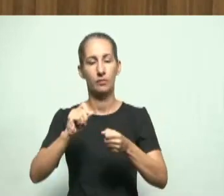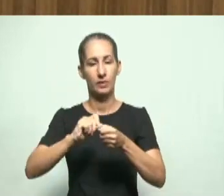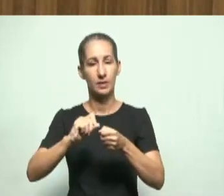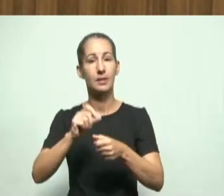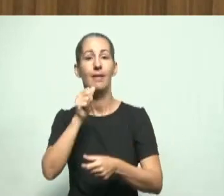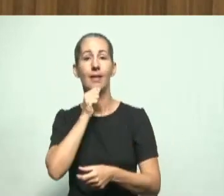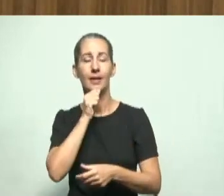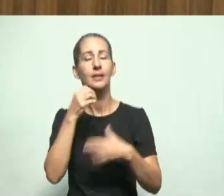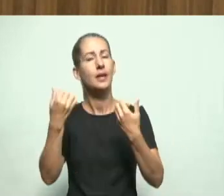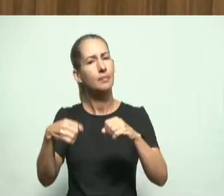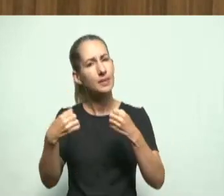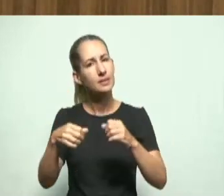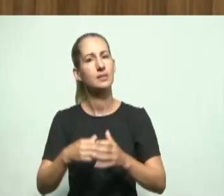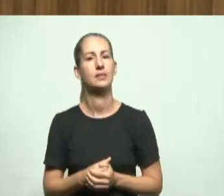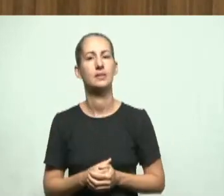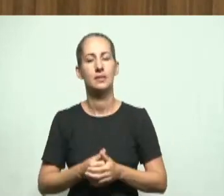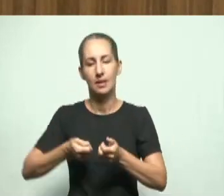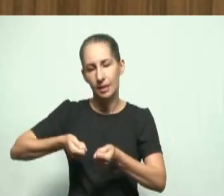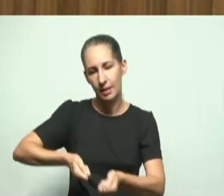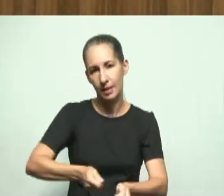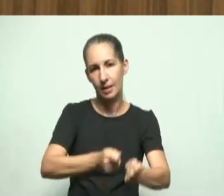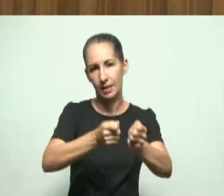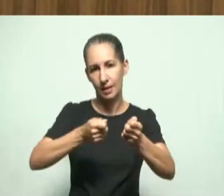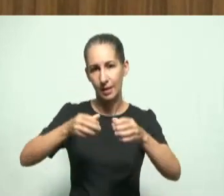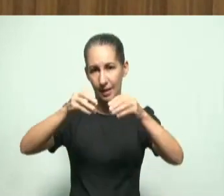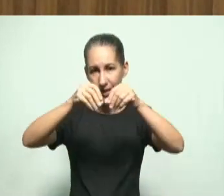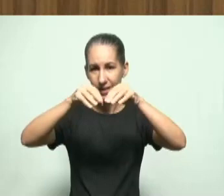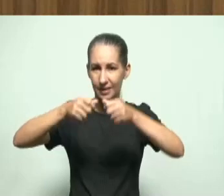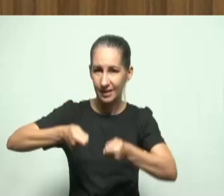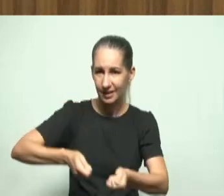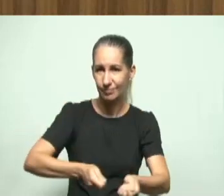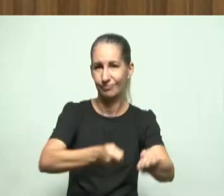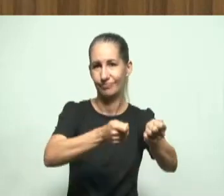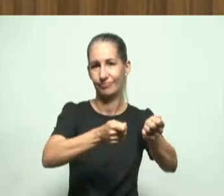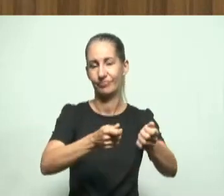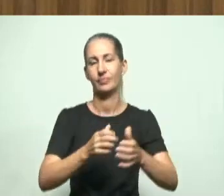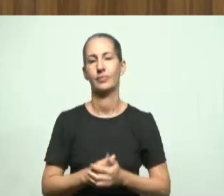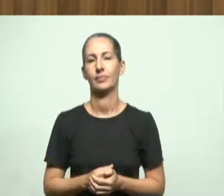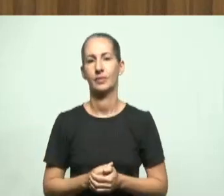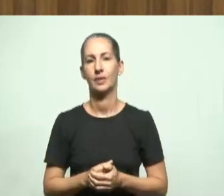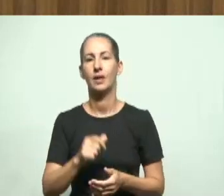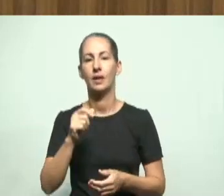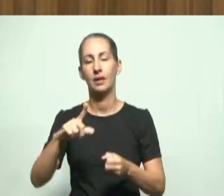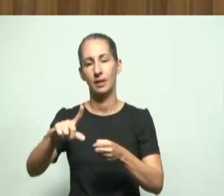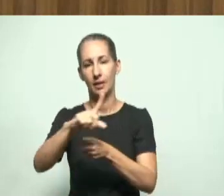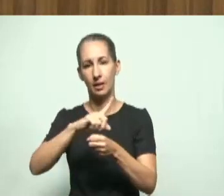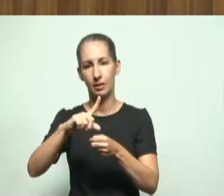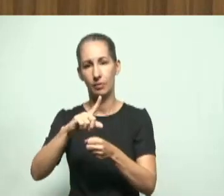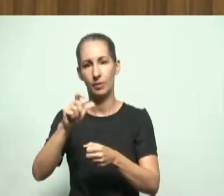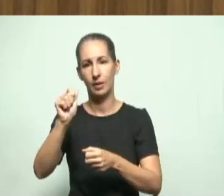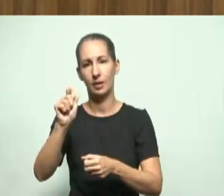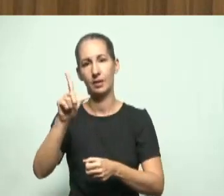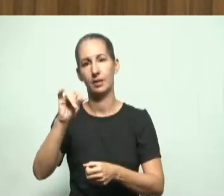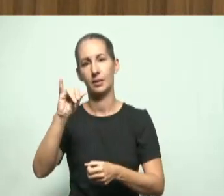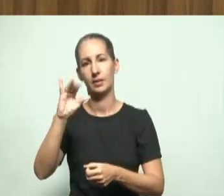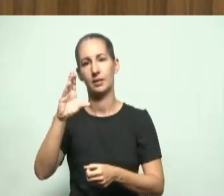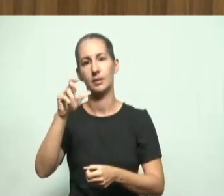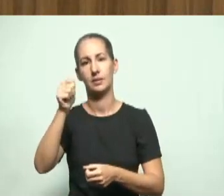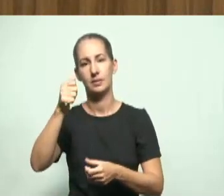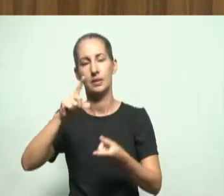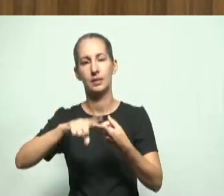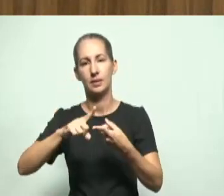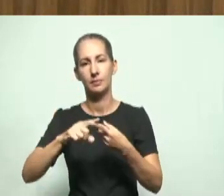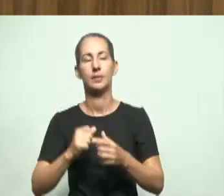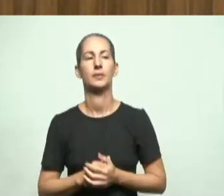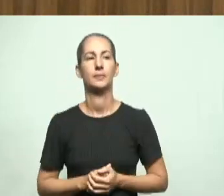ainda a retirada da areia de dentro da Lagoa do Jardim Primavera. E da Lagoa do Jardim, do Aliança, também no bairro